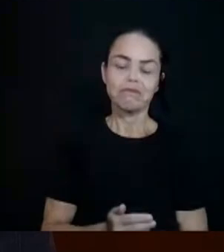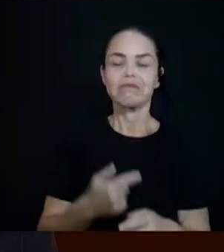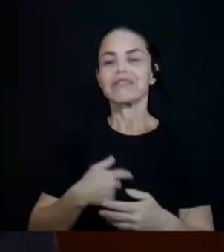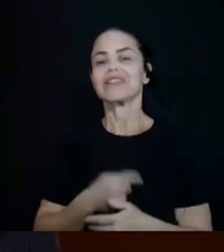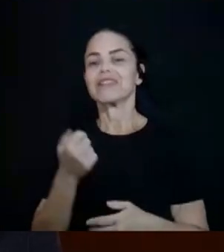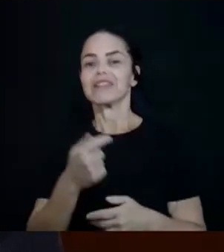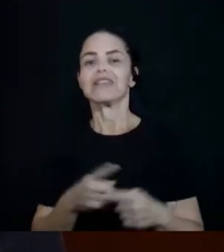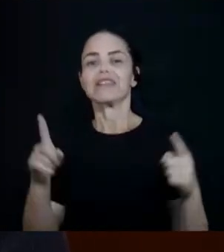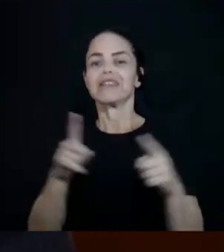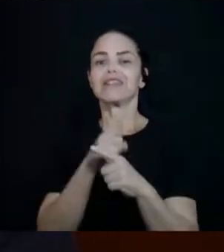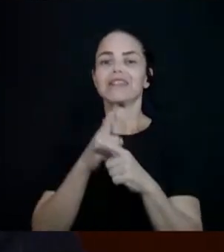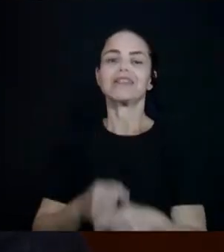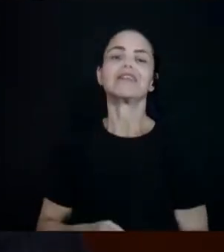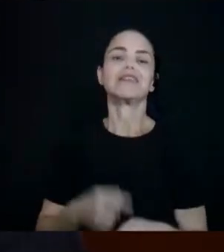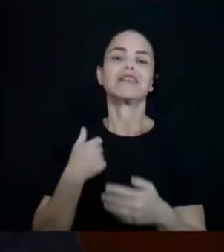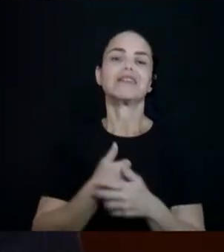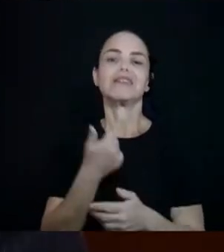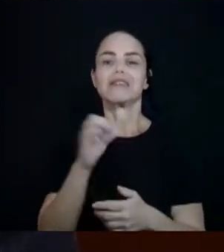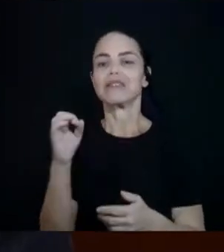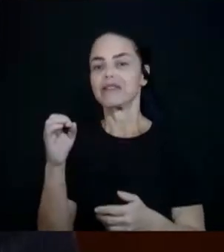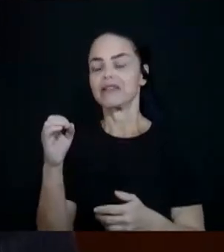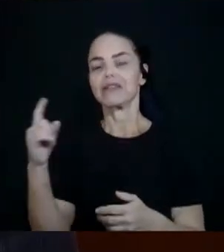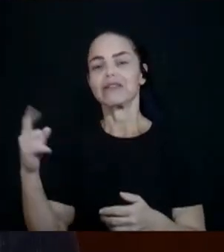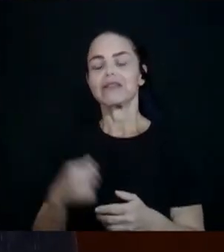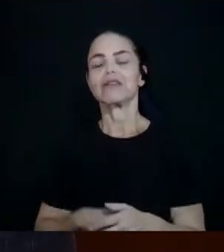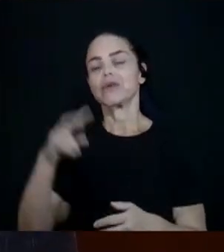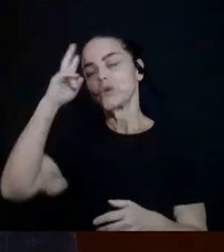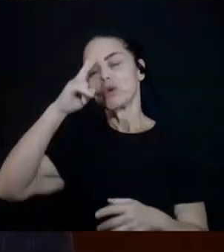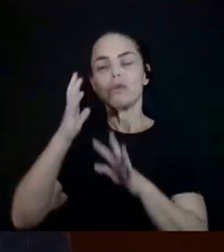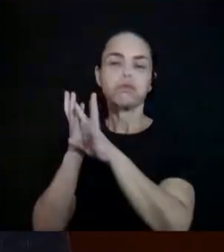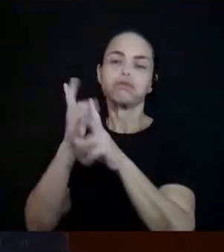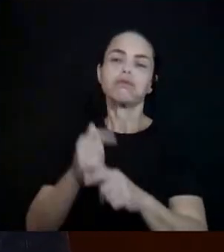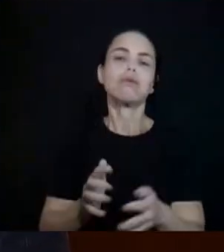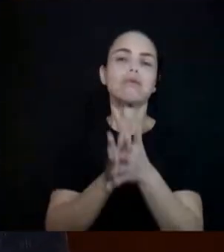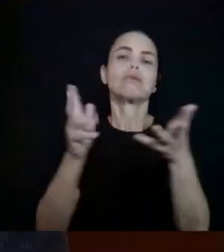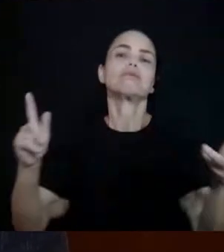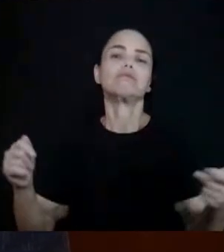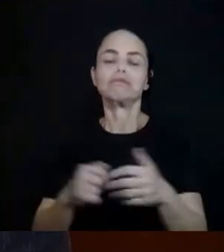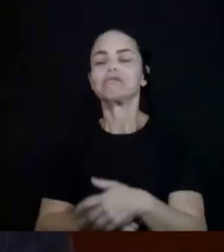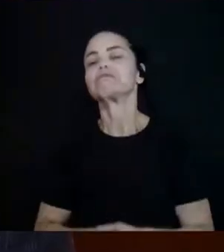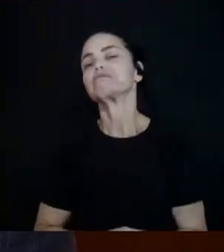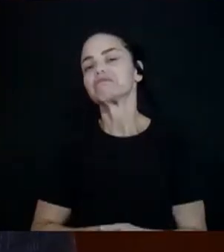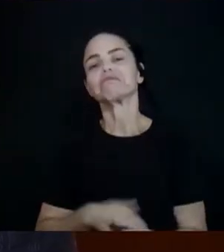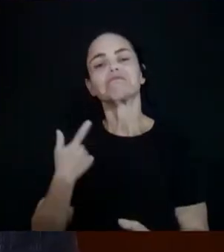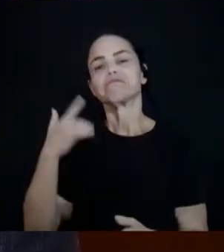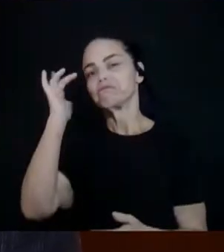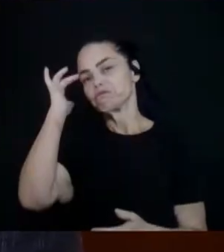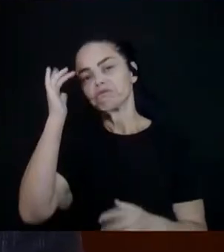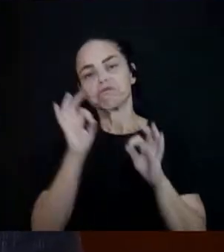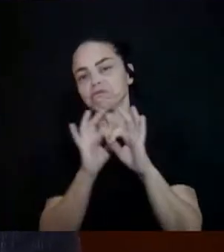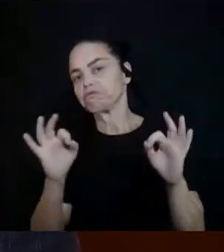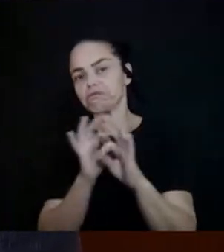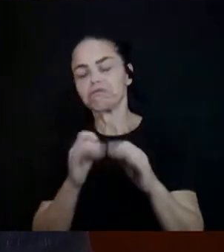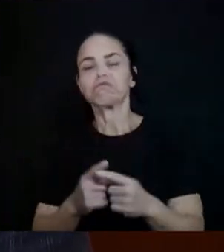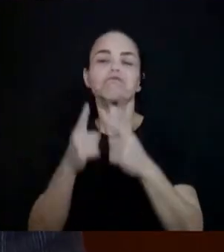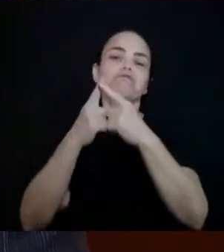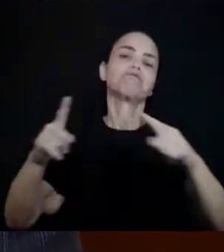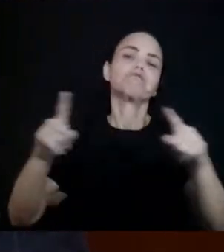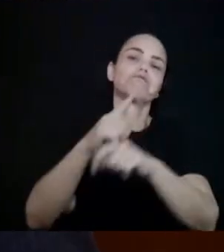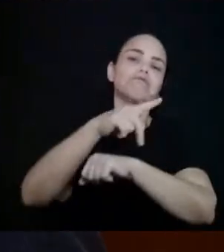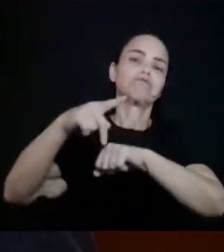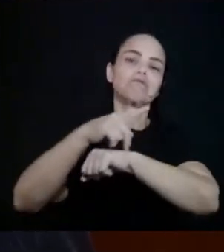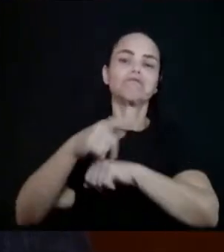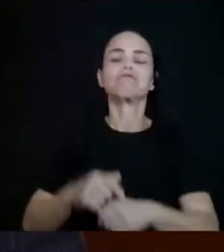centenária, ela tem uma história de vida maravilhosa e eu acho que não tem nenhum regente no país que não gostaria de ter